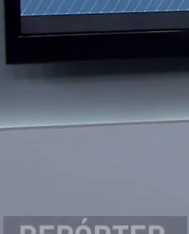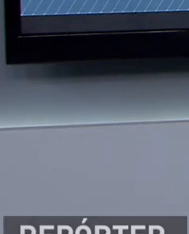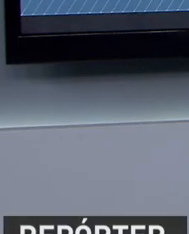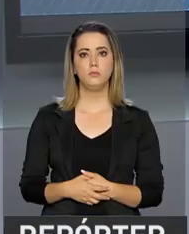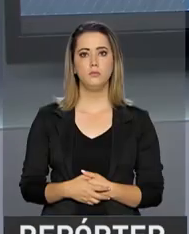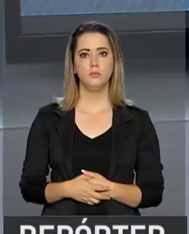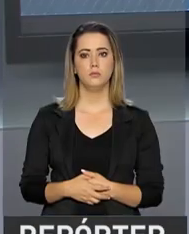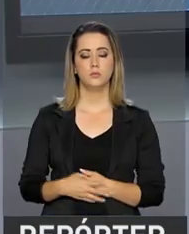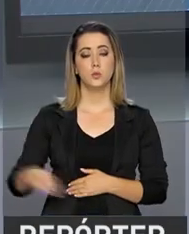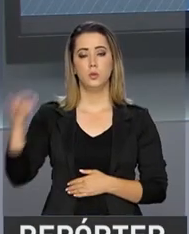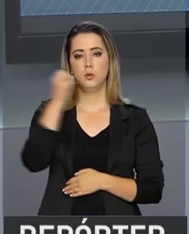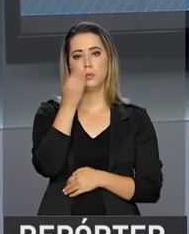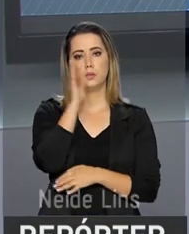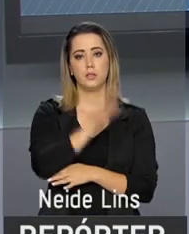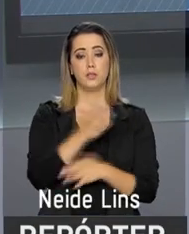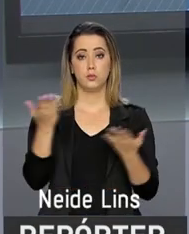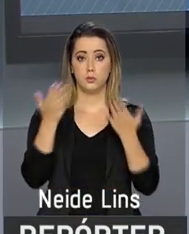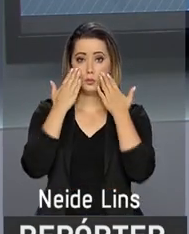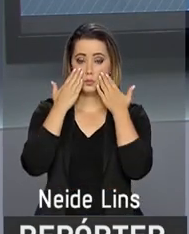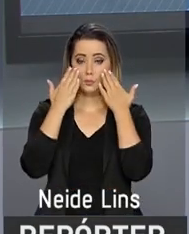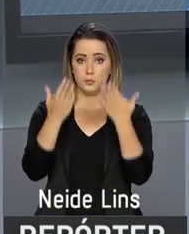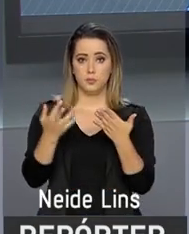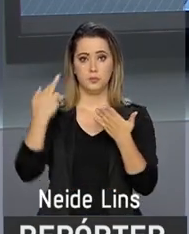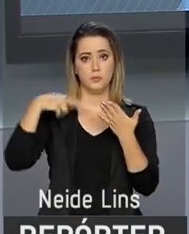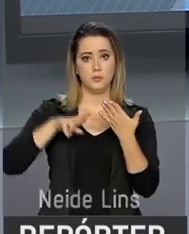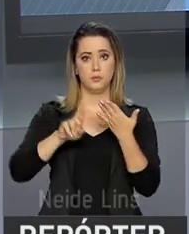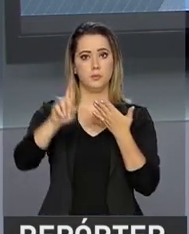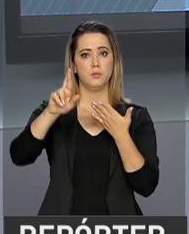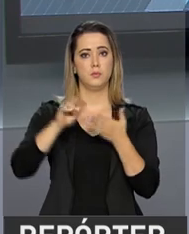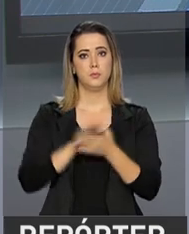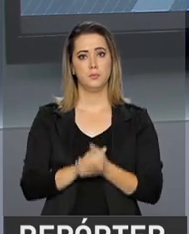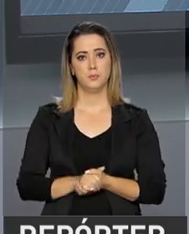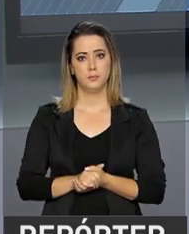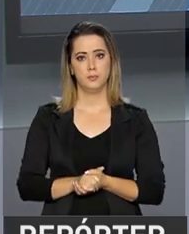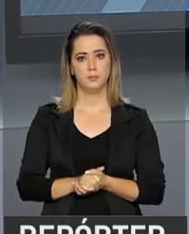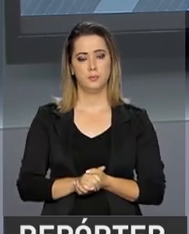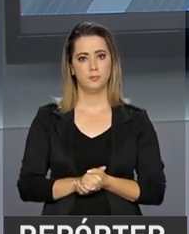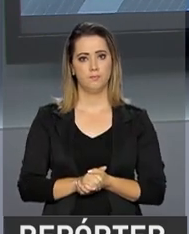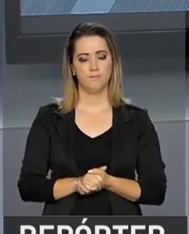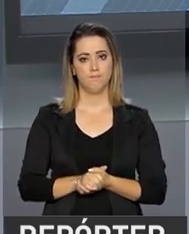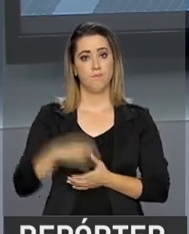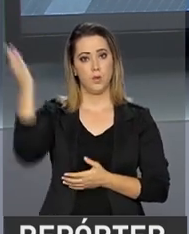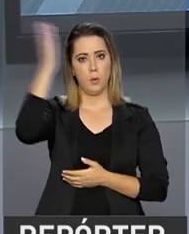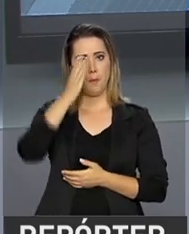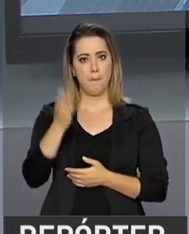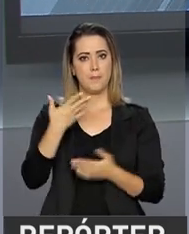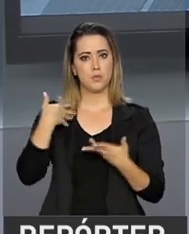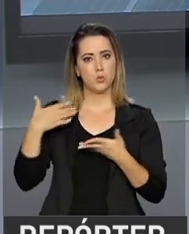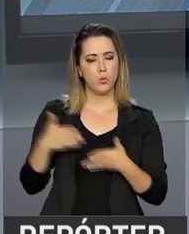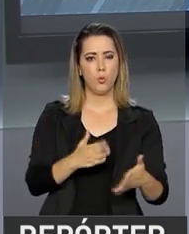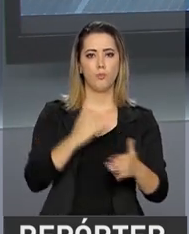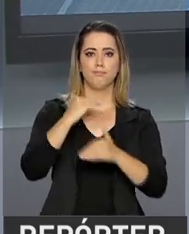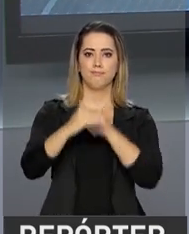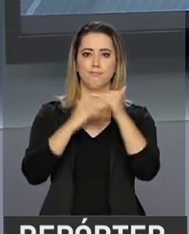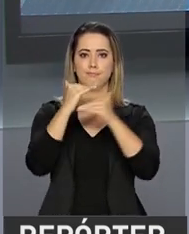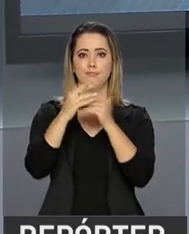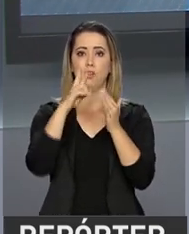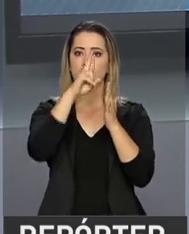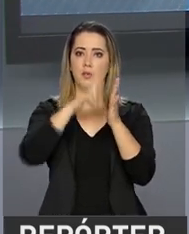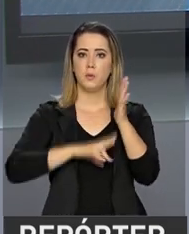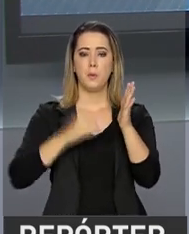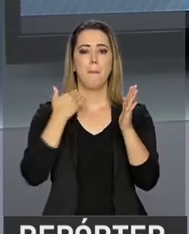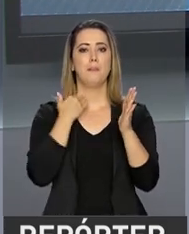olá boa tarde começa agora mais uma edição do repórter nbr brasil na rota do crescimento